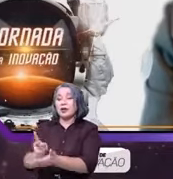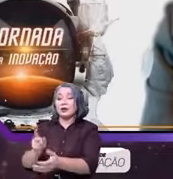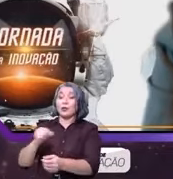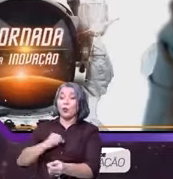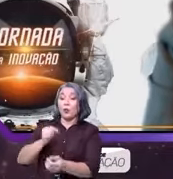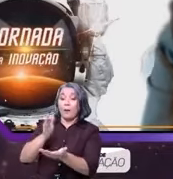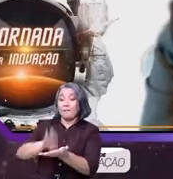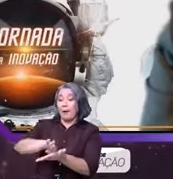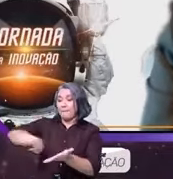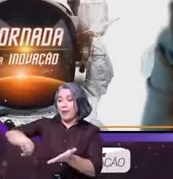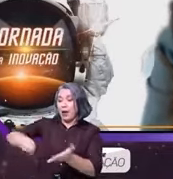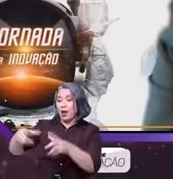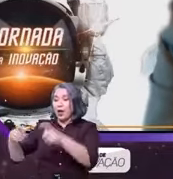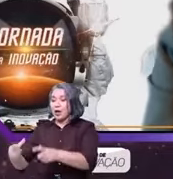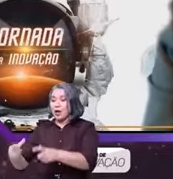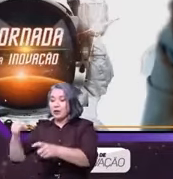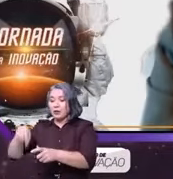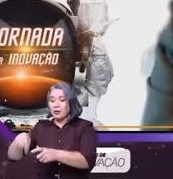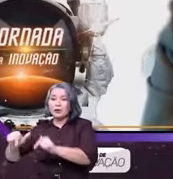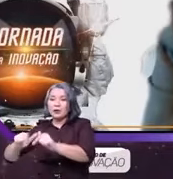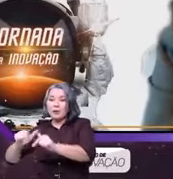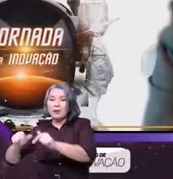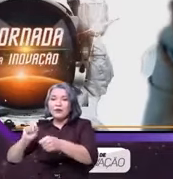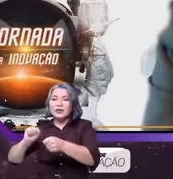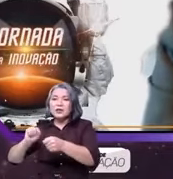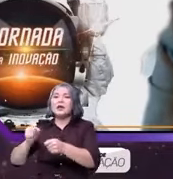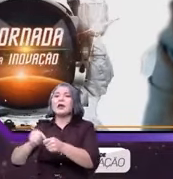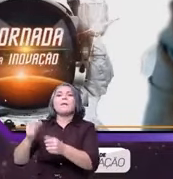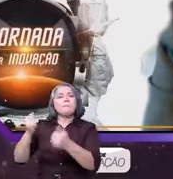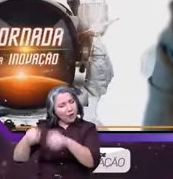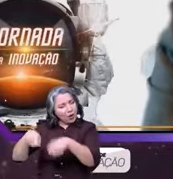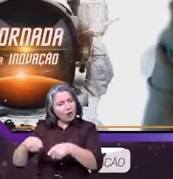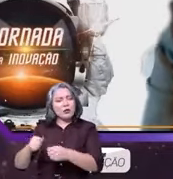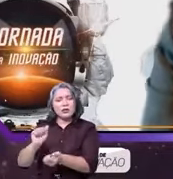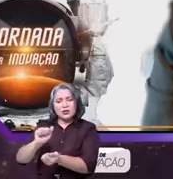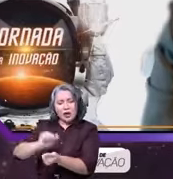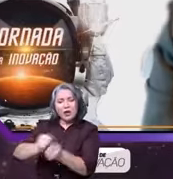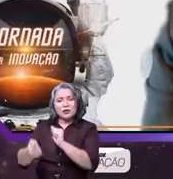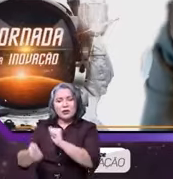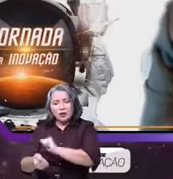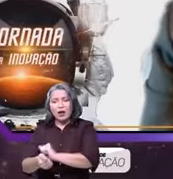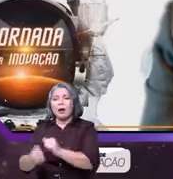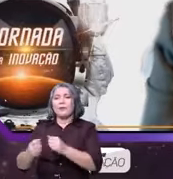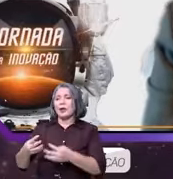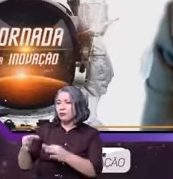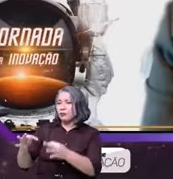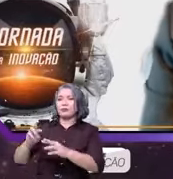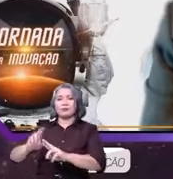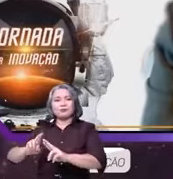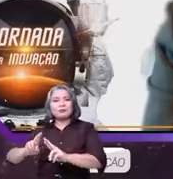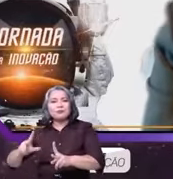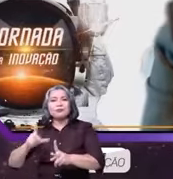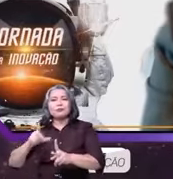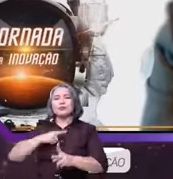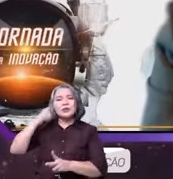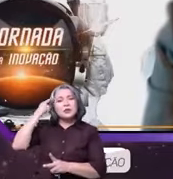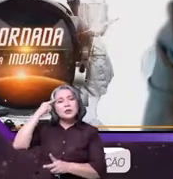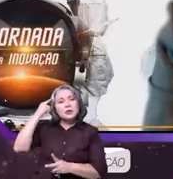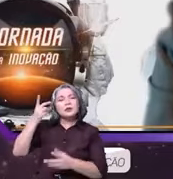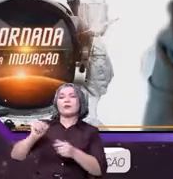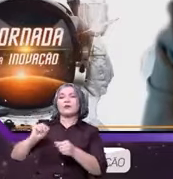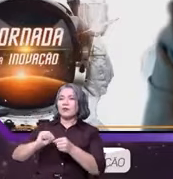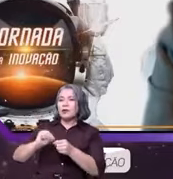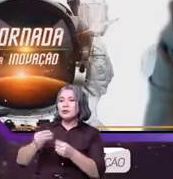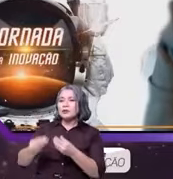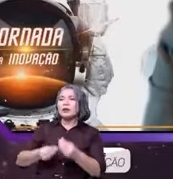parte substancial do que nós fazemos não pode ser adaptado a um modelo diferente de se pensar, de se agir, de